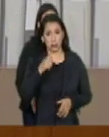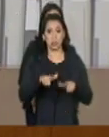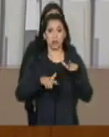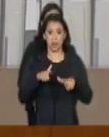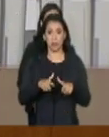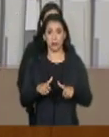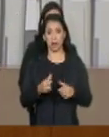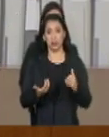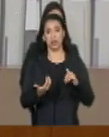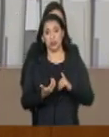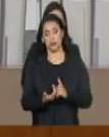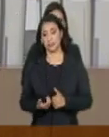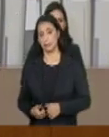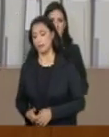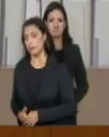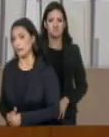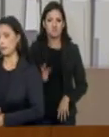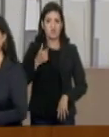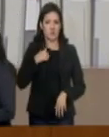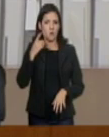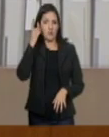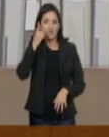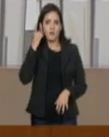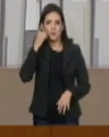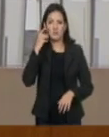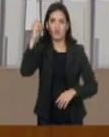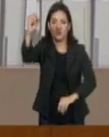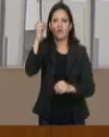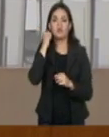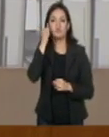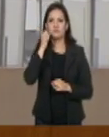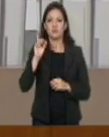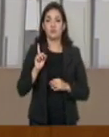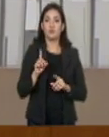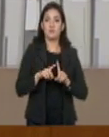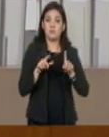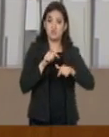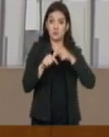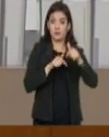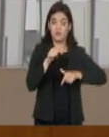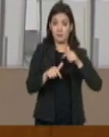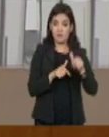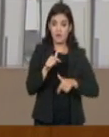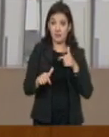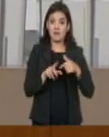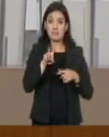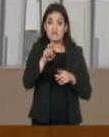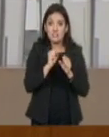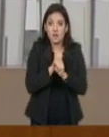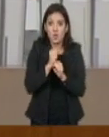parlamento 5 anos cotidianamente. E aprendi muito lá.